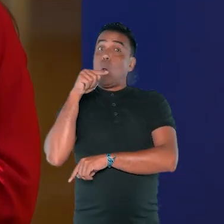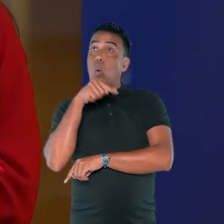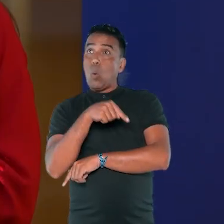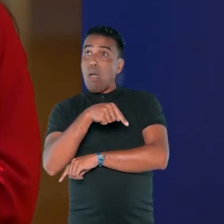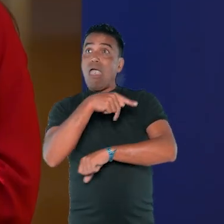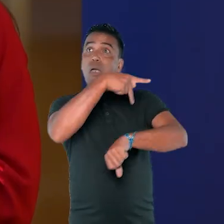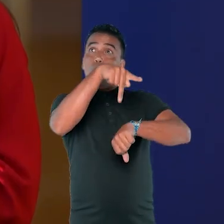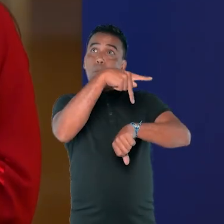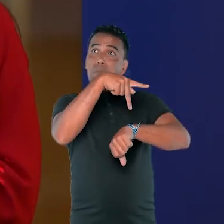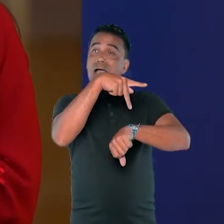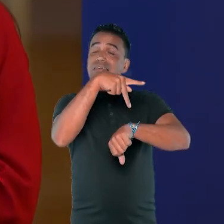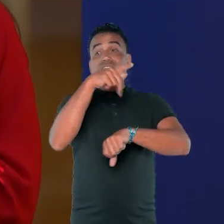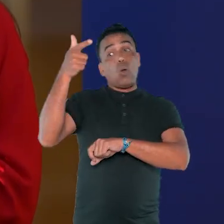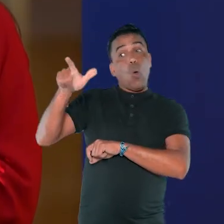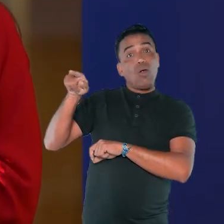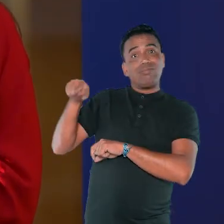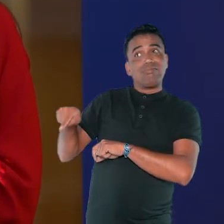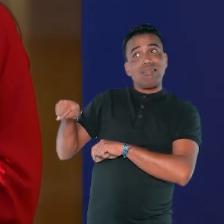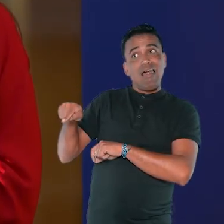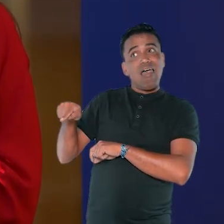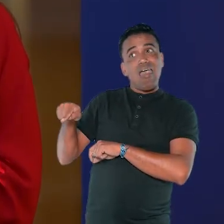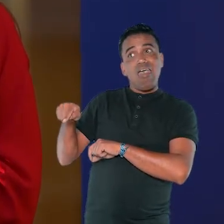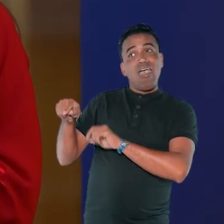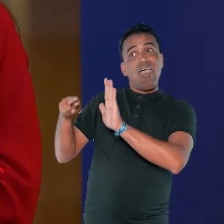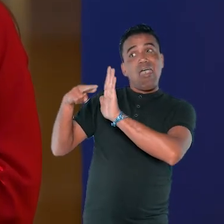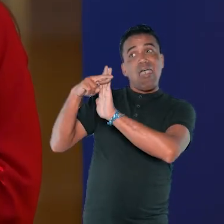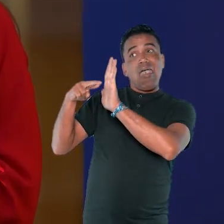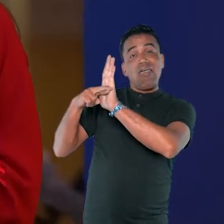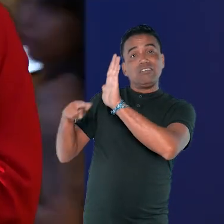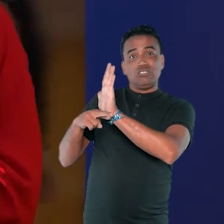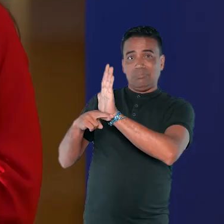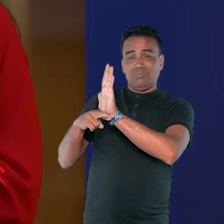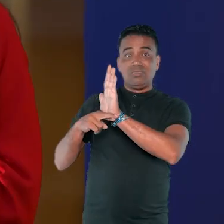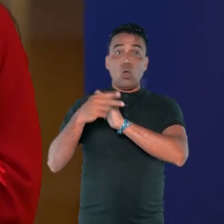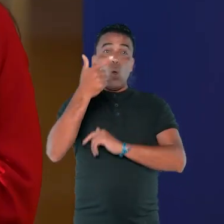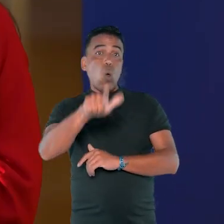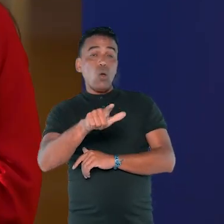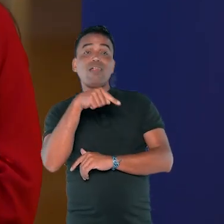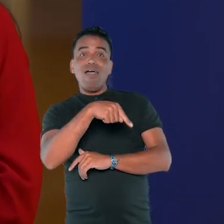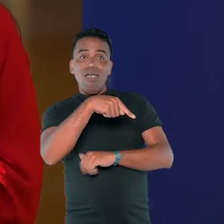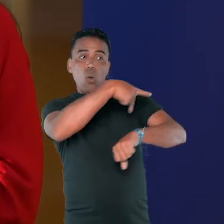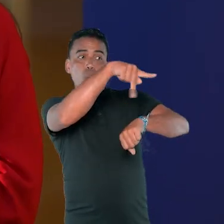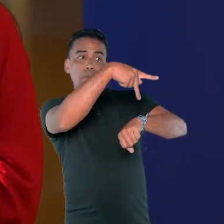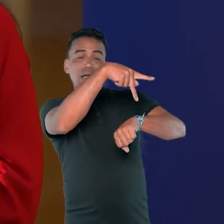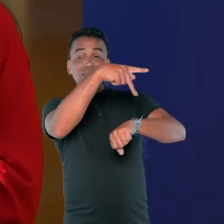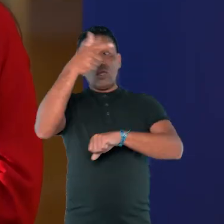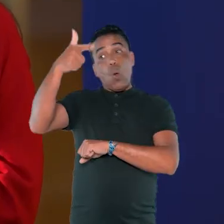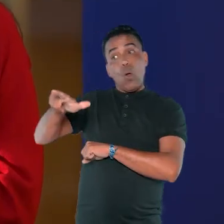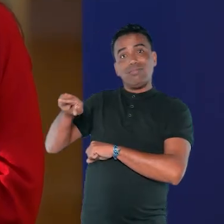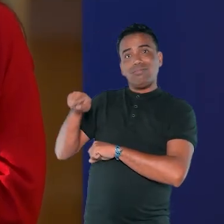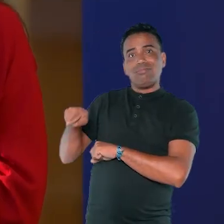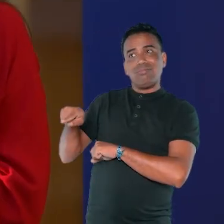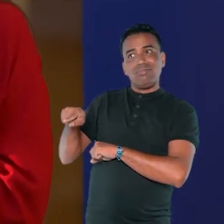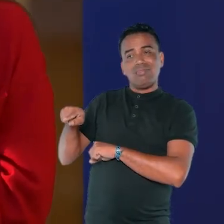um país, outra um regimento. Uma coisa é um país, outra